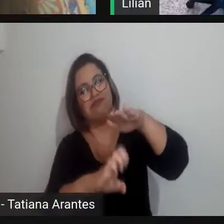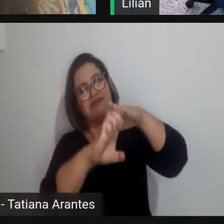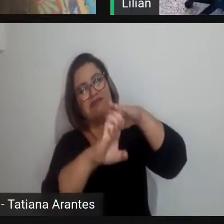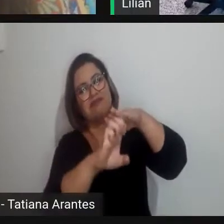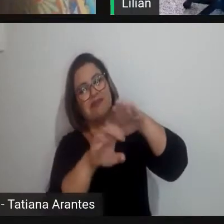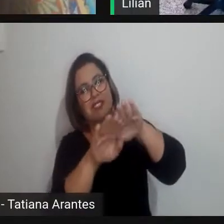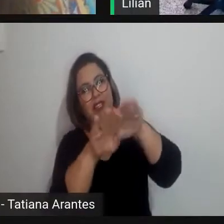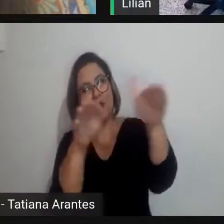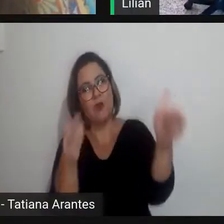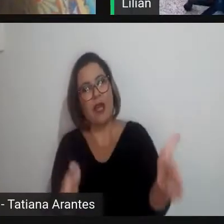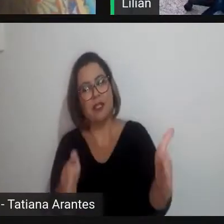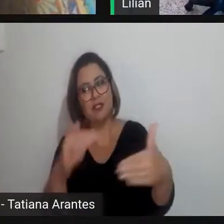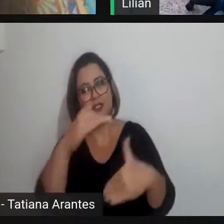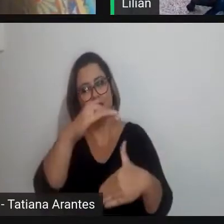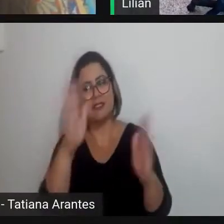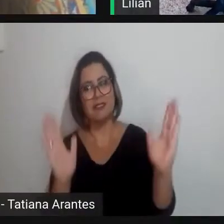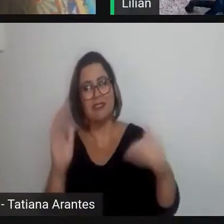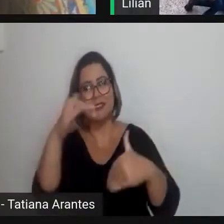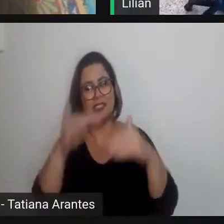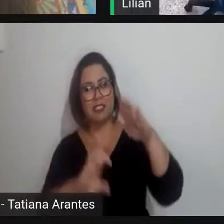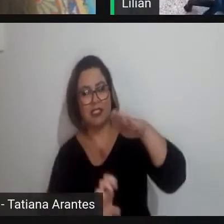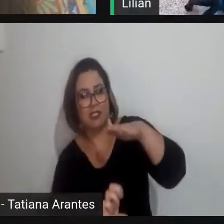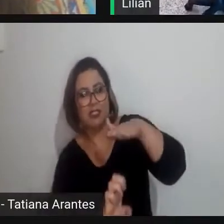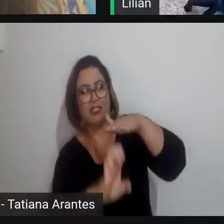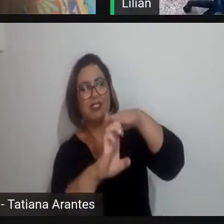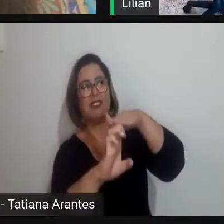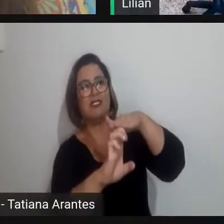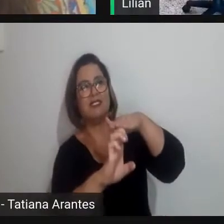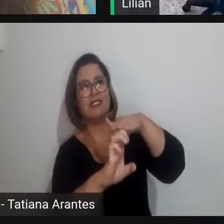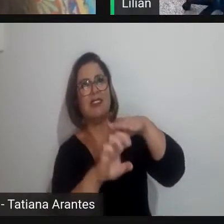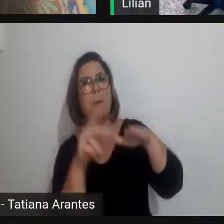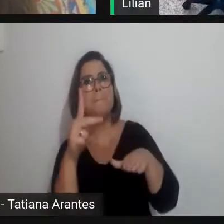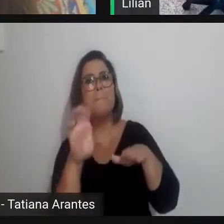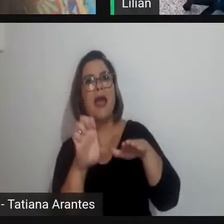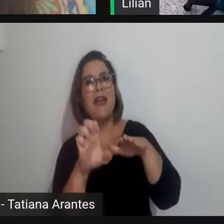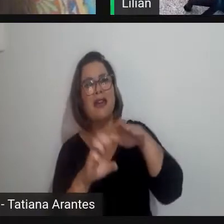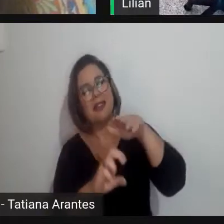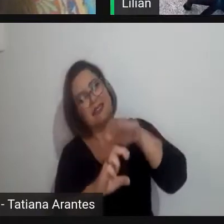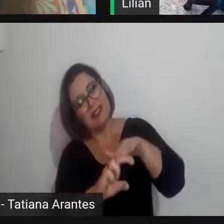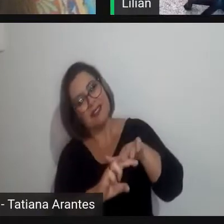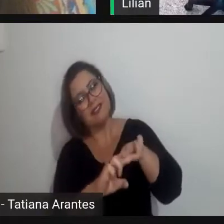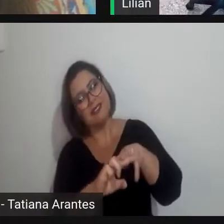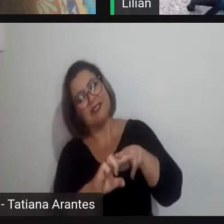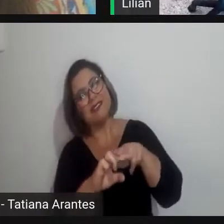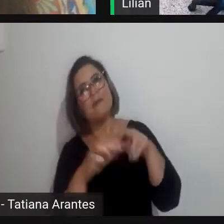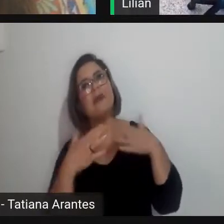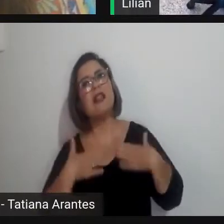sou obrigada a ficar o tempo todo com os pés apoiados no apoio de pés. Tá?